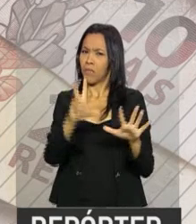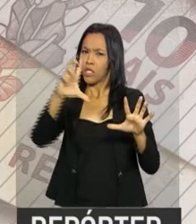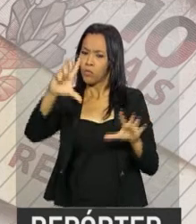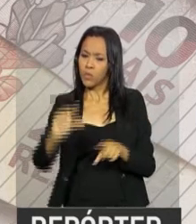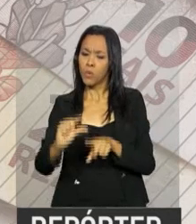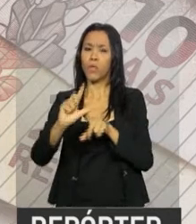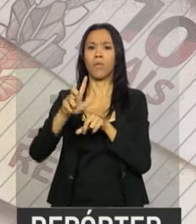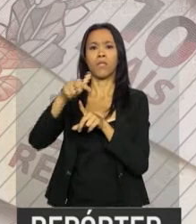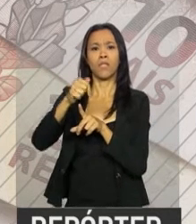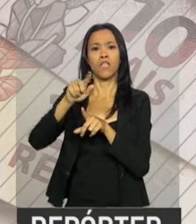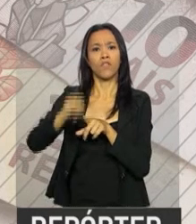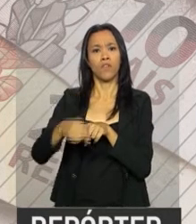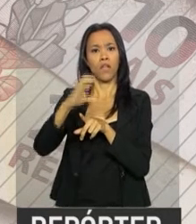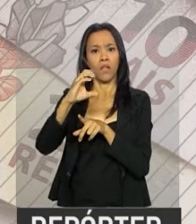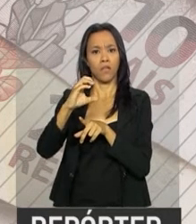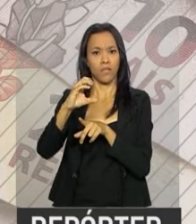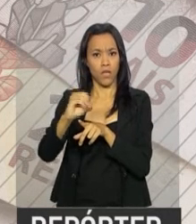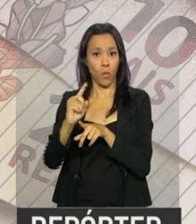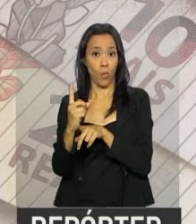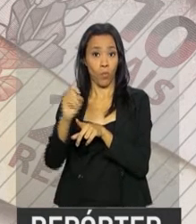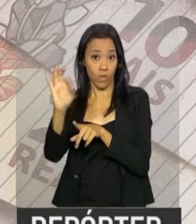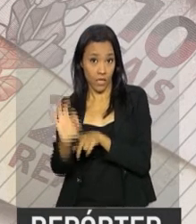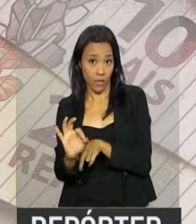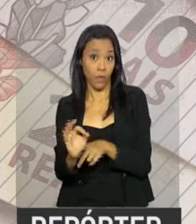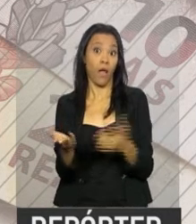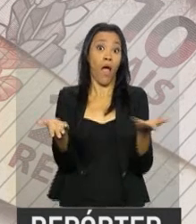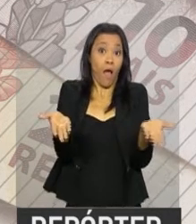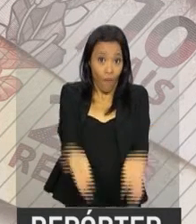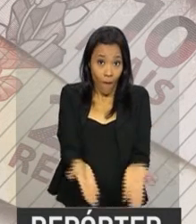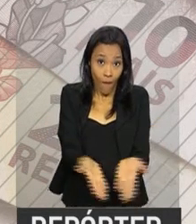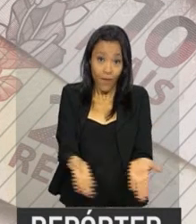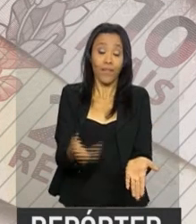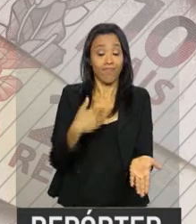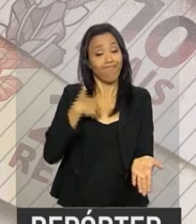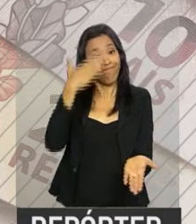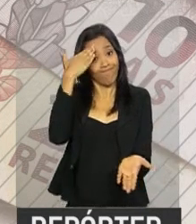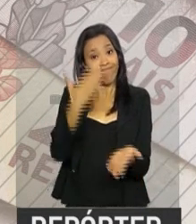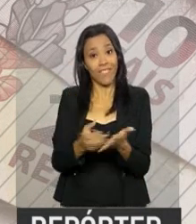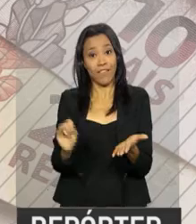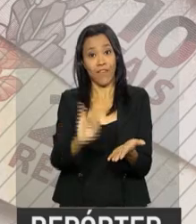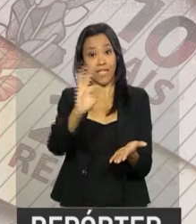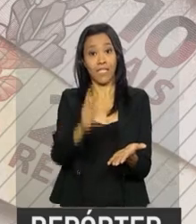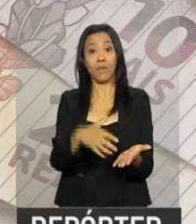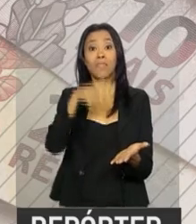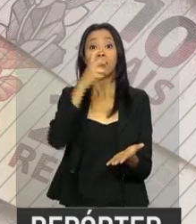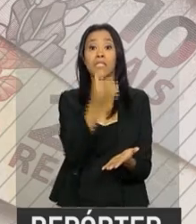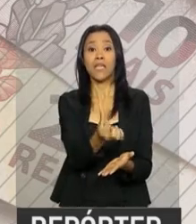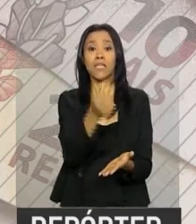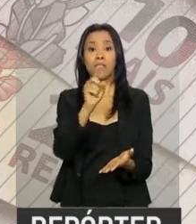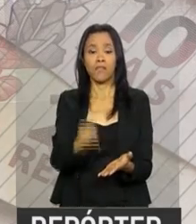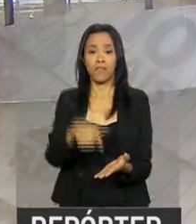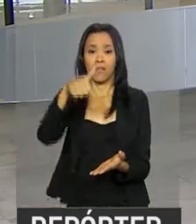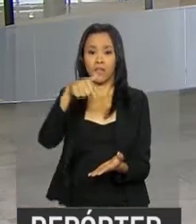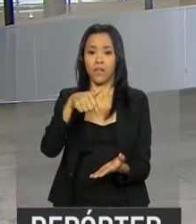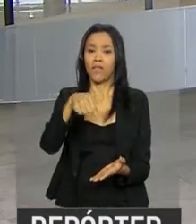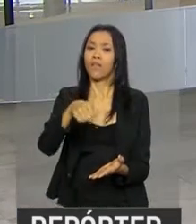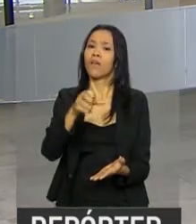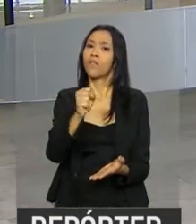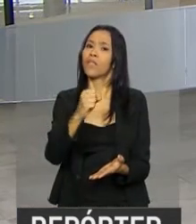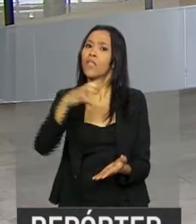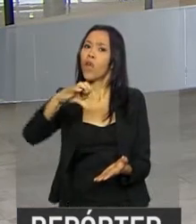para 7,01%. Agora, os analistas acreditam que a inflação fecha o ano em 6,89%. E